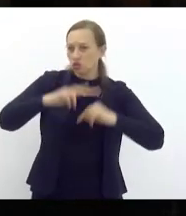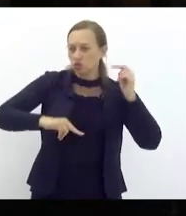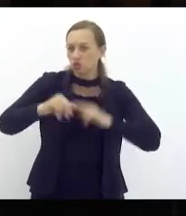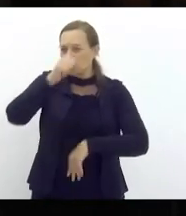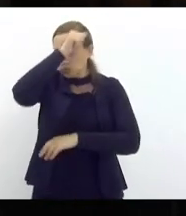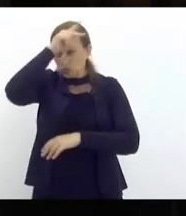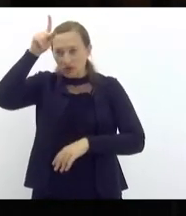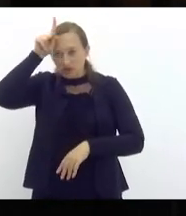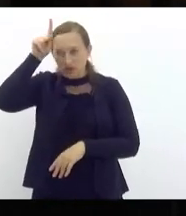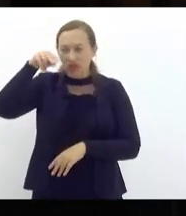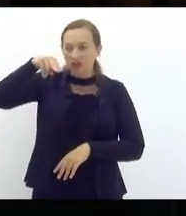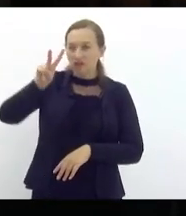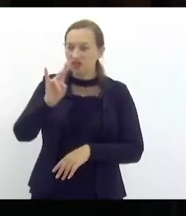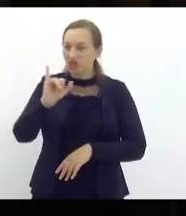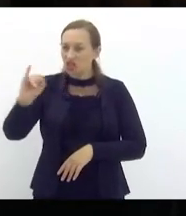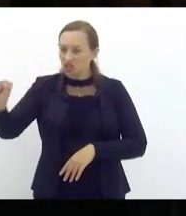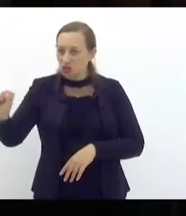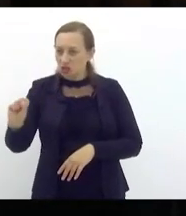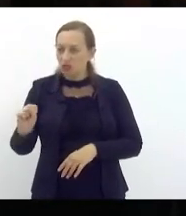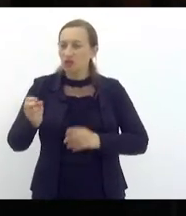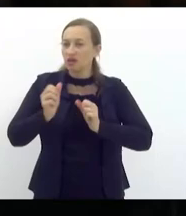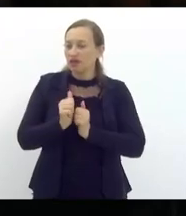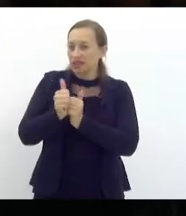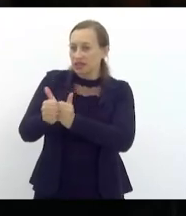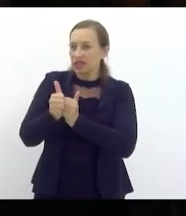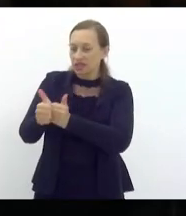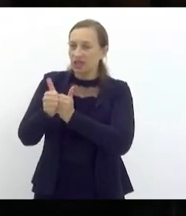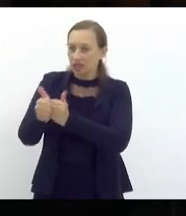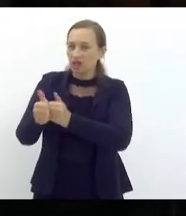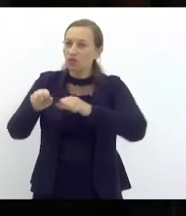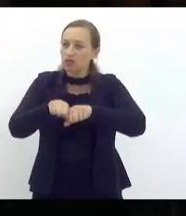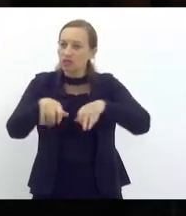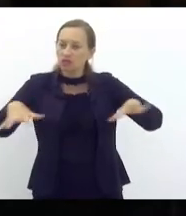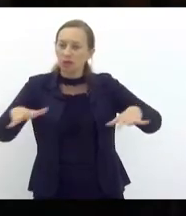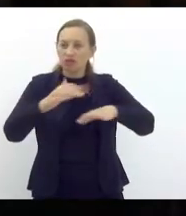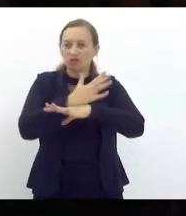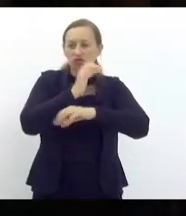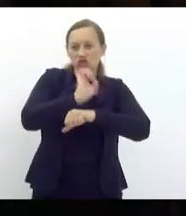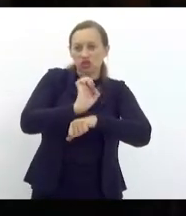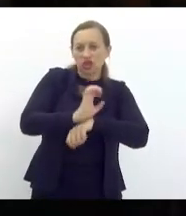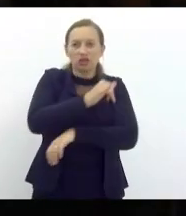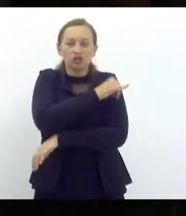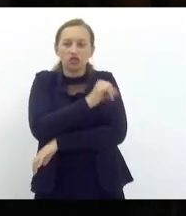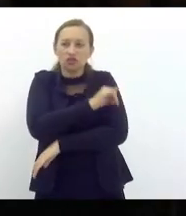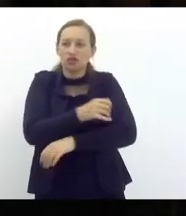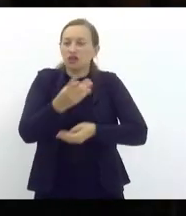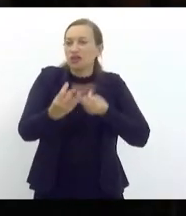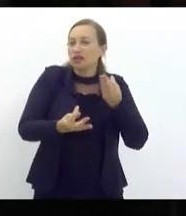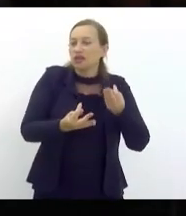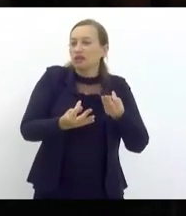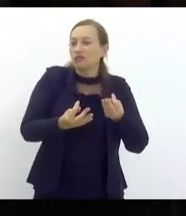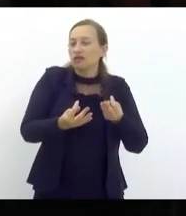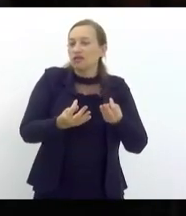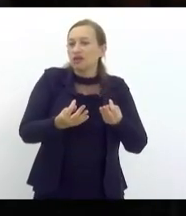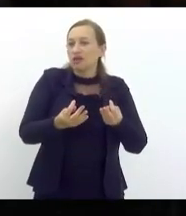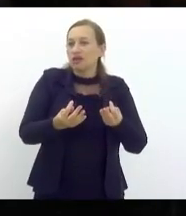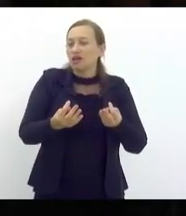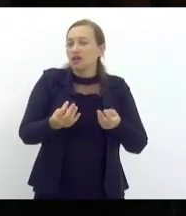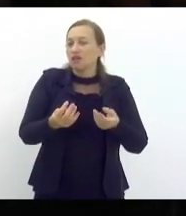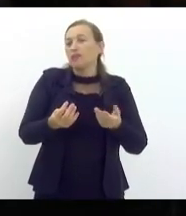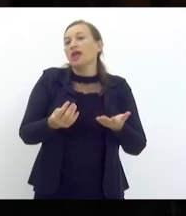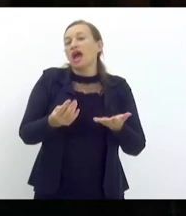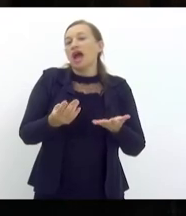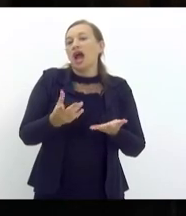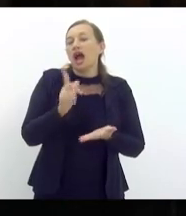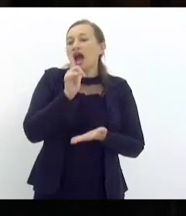prefeito Vinícius tem vai seguir a cartilha que se espalha pelo Estado do Rio de Janeiro tratar água como sabedoria entregar água